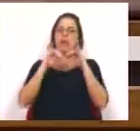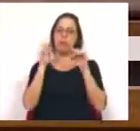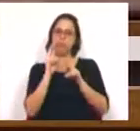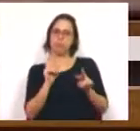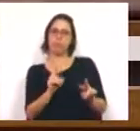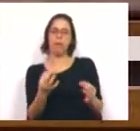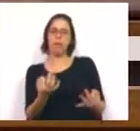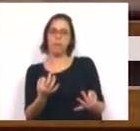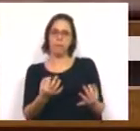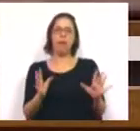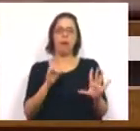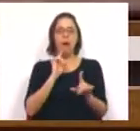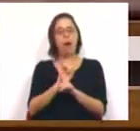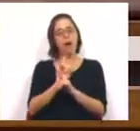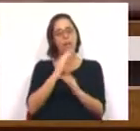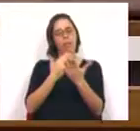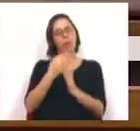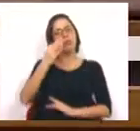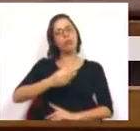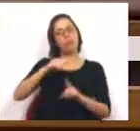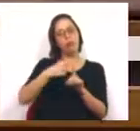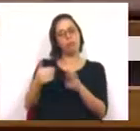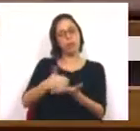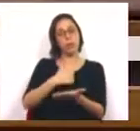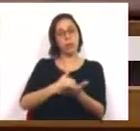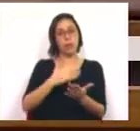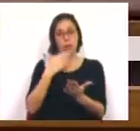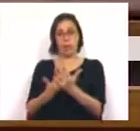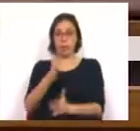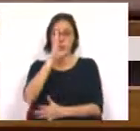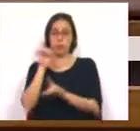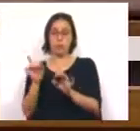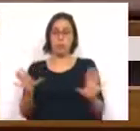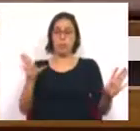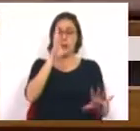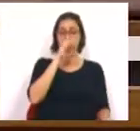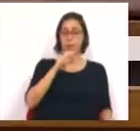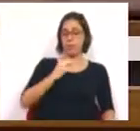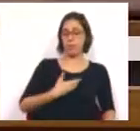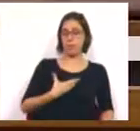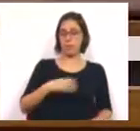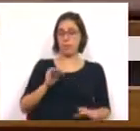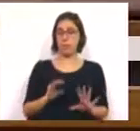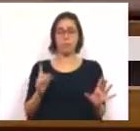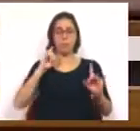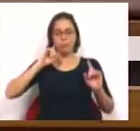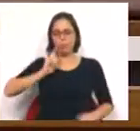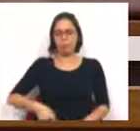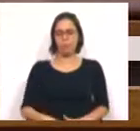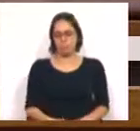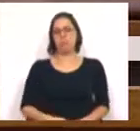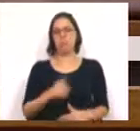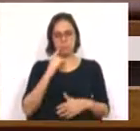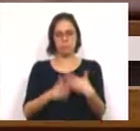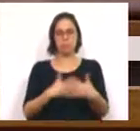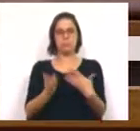internacional, ainda contribuíam todos os anos com receitas para o Estado. Mas o governo PSD-CDS, não ouvindo ninguém, foi em